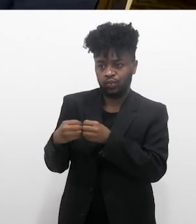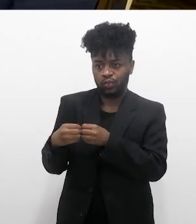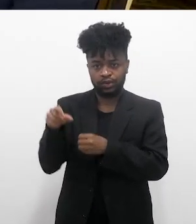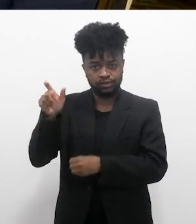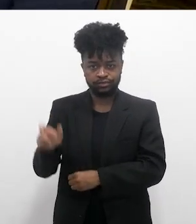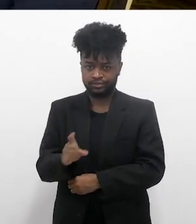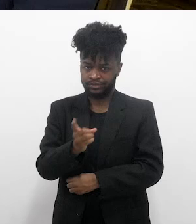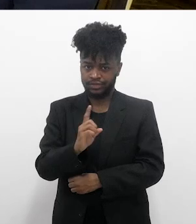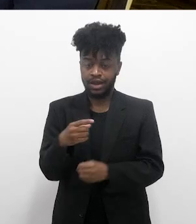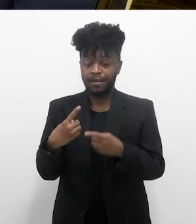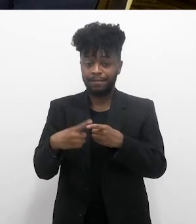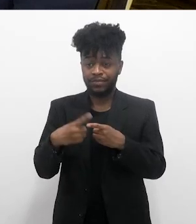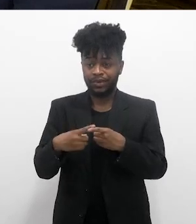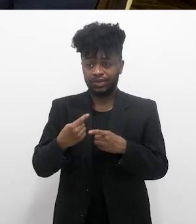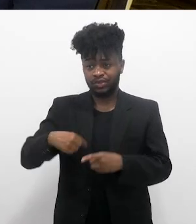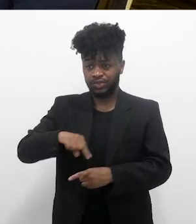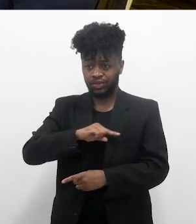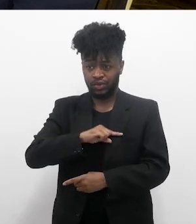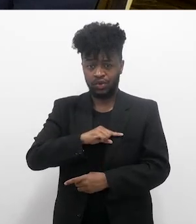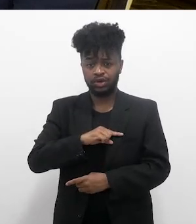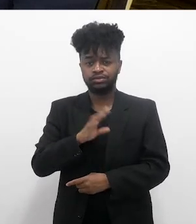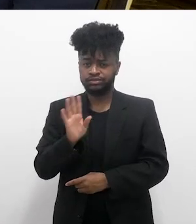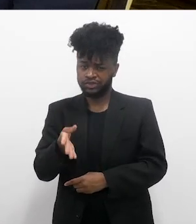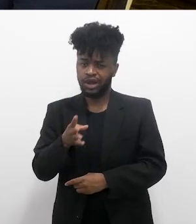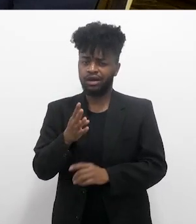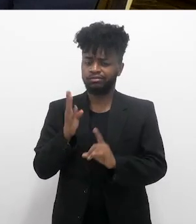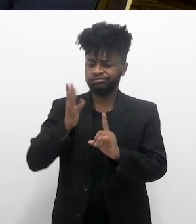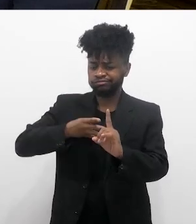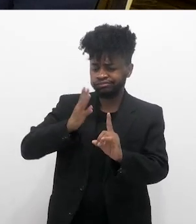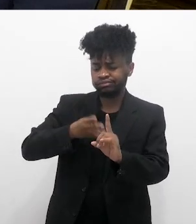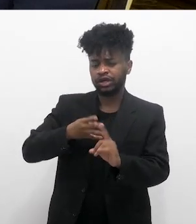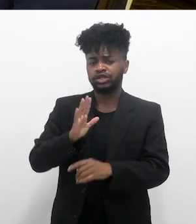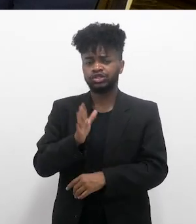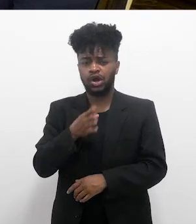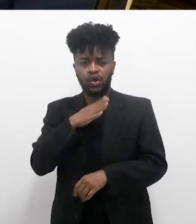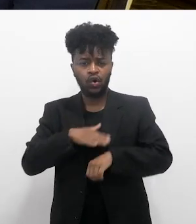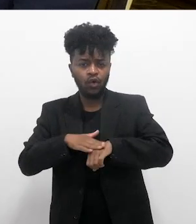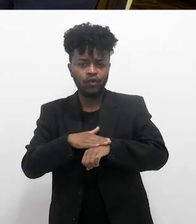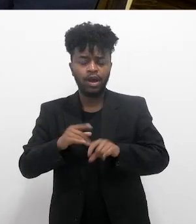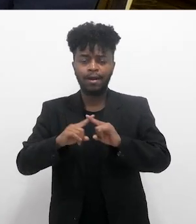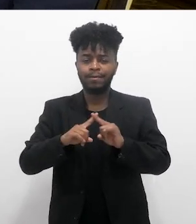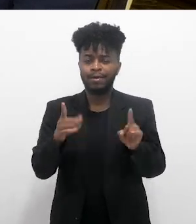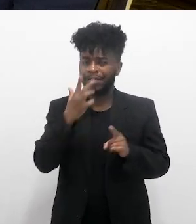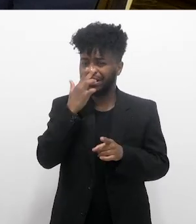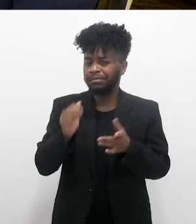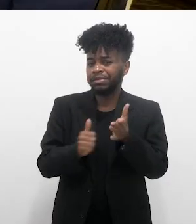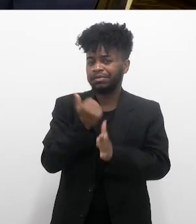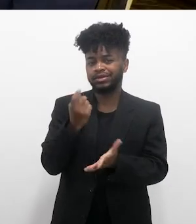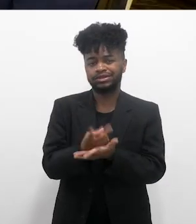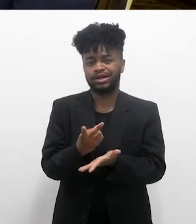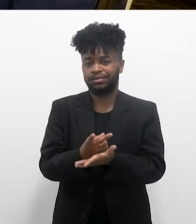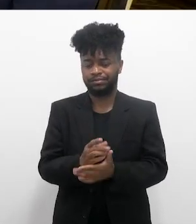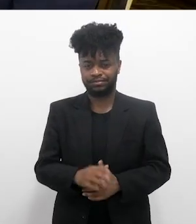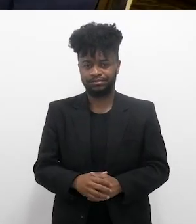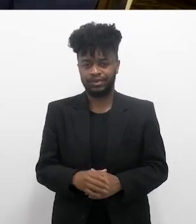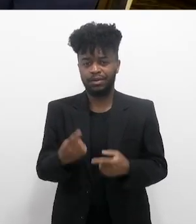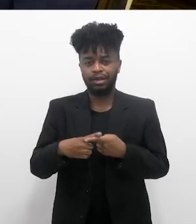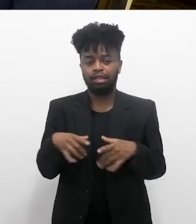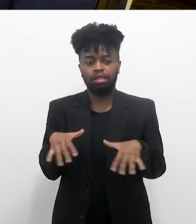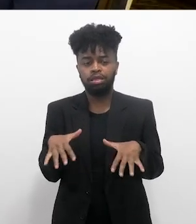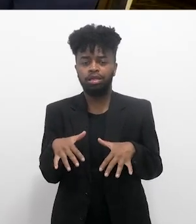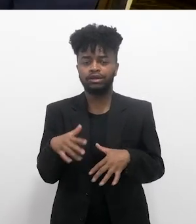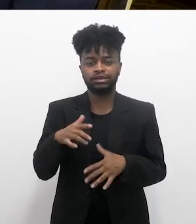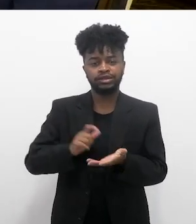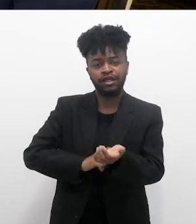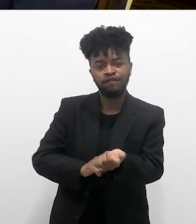gente, por mais que a gente já conheça, já tenha conversado, é sempre como se fosse a primeira vez. As pernas balançam, às